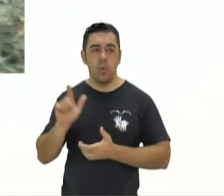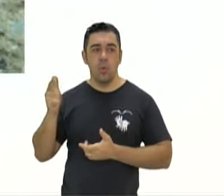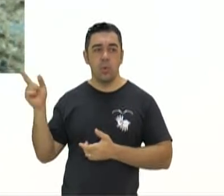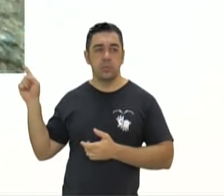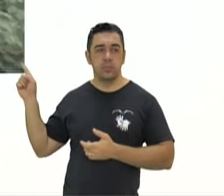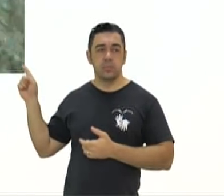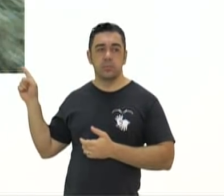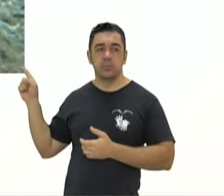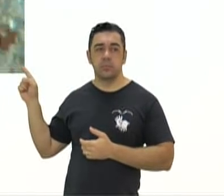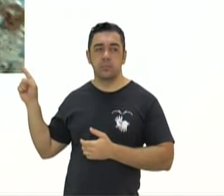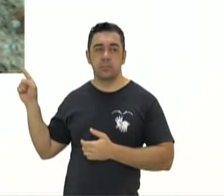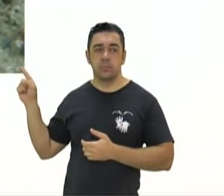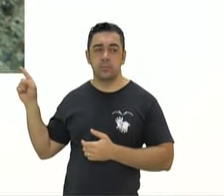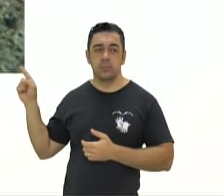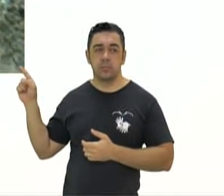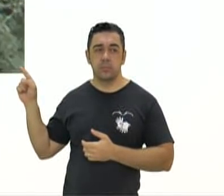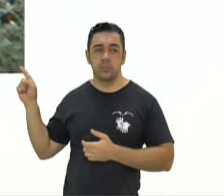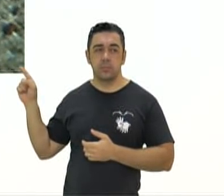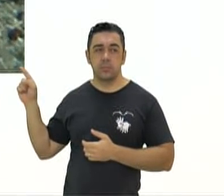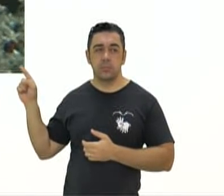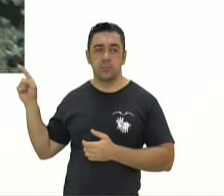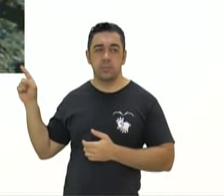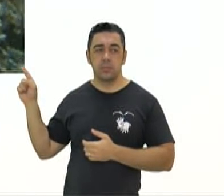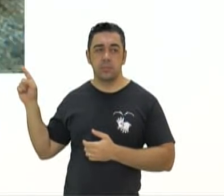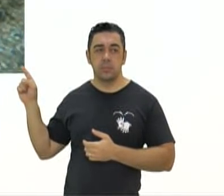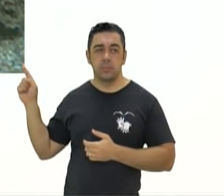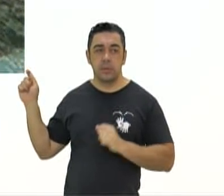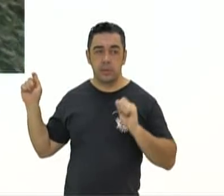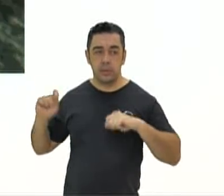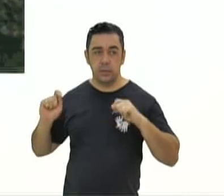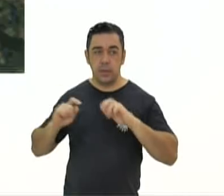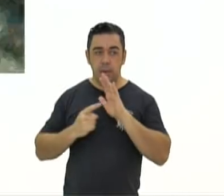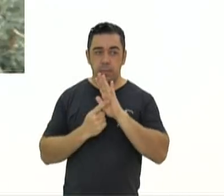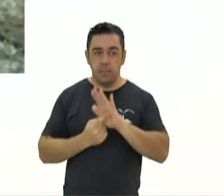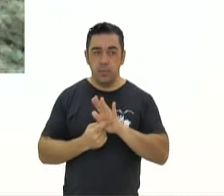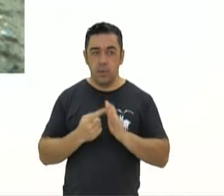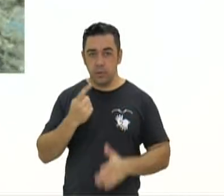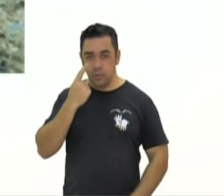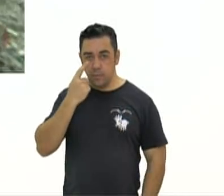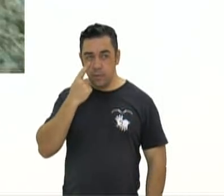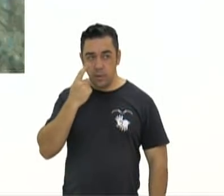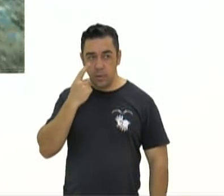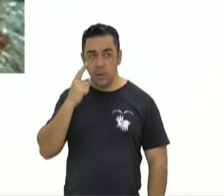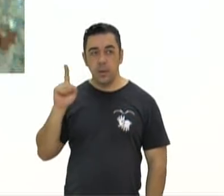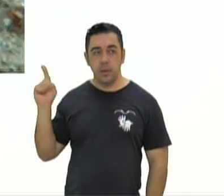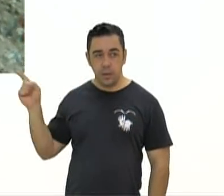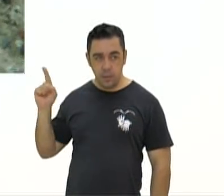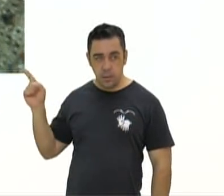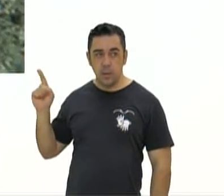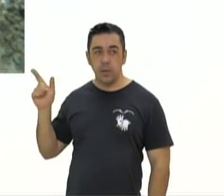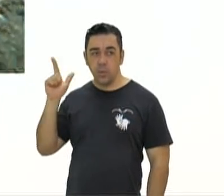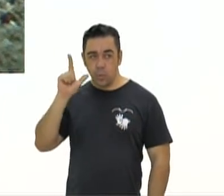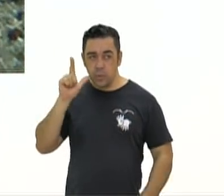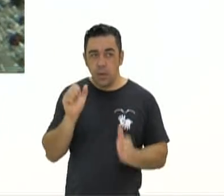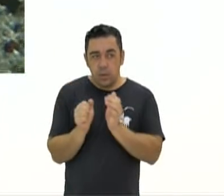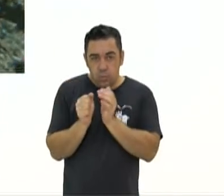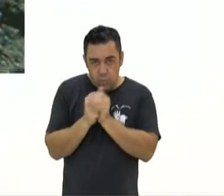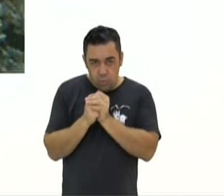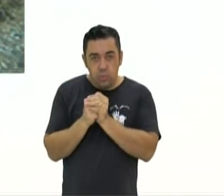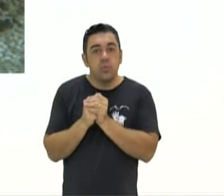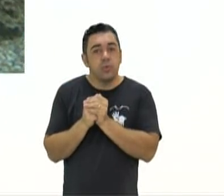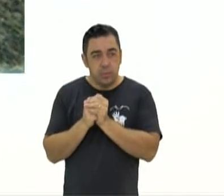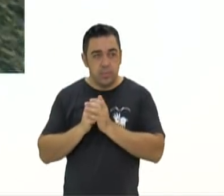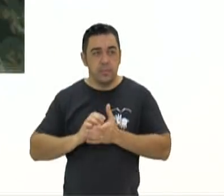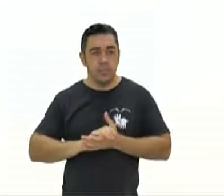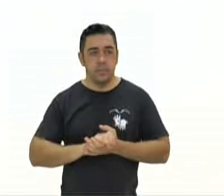também. Vai chegando perto, ele mostra o polvo ali, né? Então, o polvo consegue se camuflar muito bem no ambiente onde ele